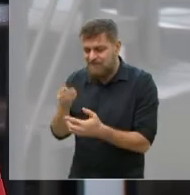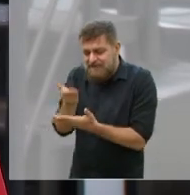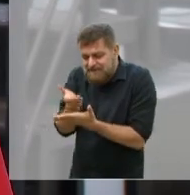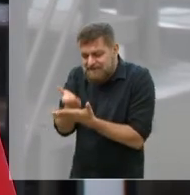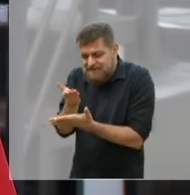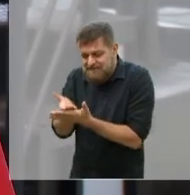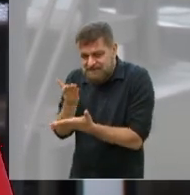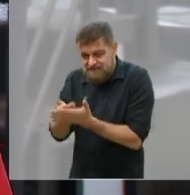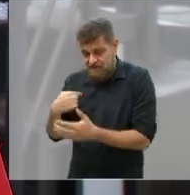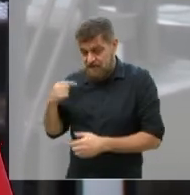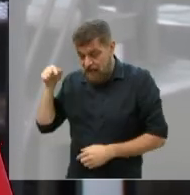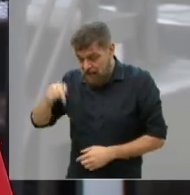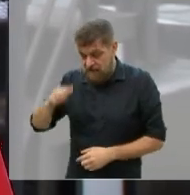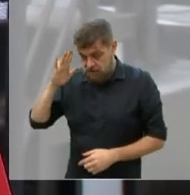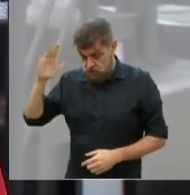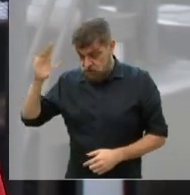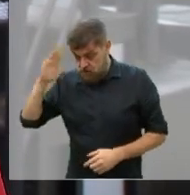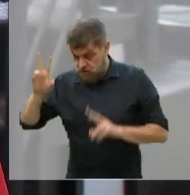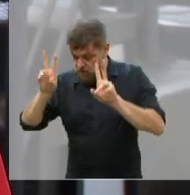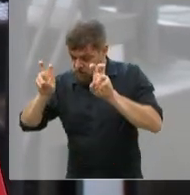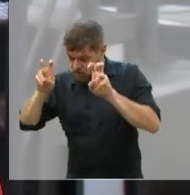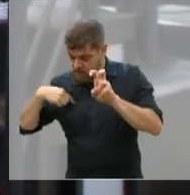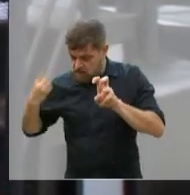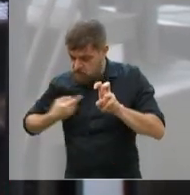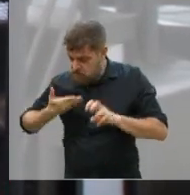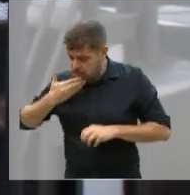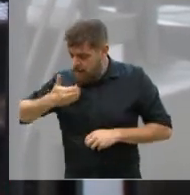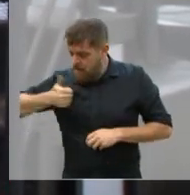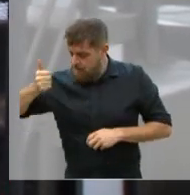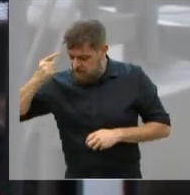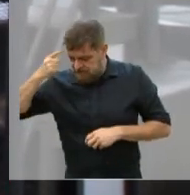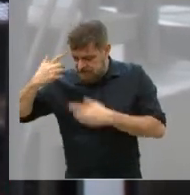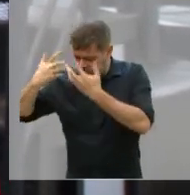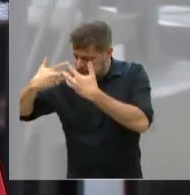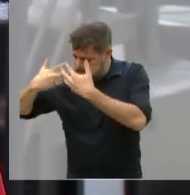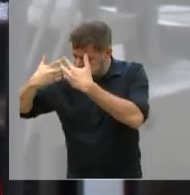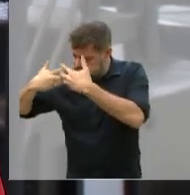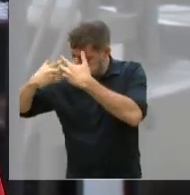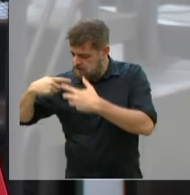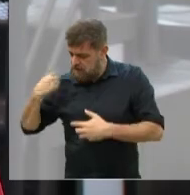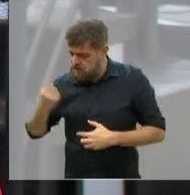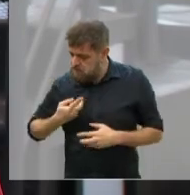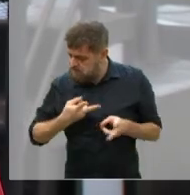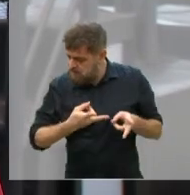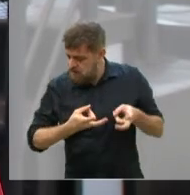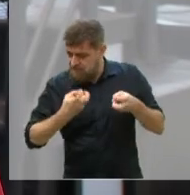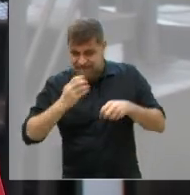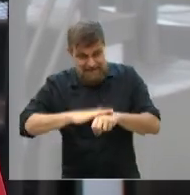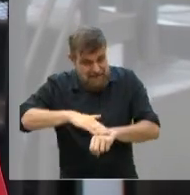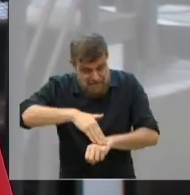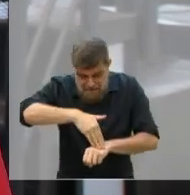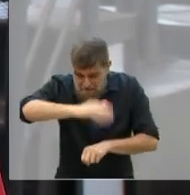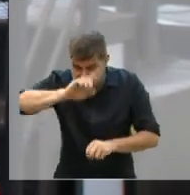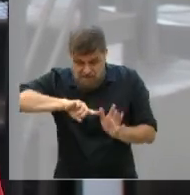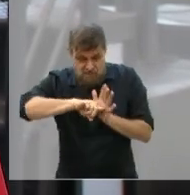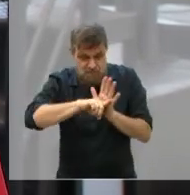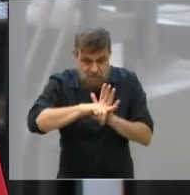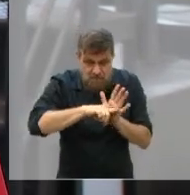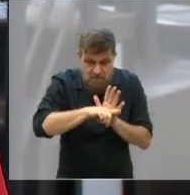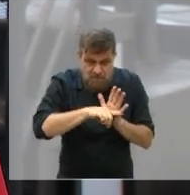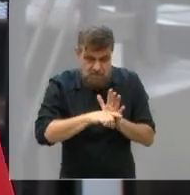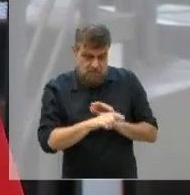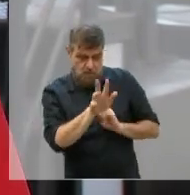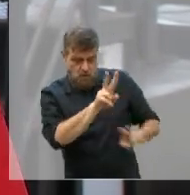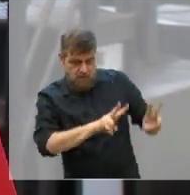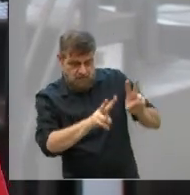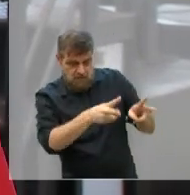assim, quando a gente estuda um assunto, a gente está melhorando a nossa capacidade de enxergar. A gente enxerga cada vez mais olhando para a mesma